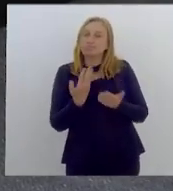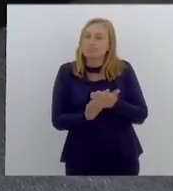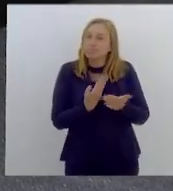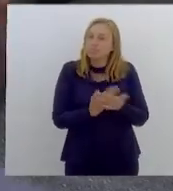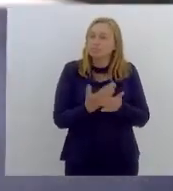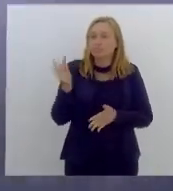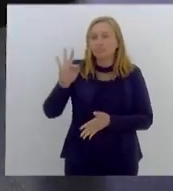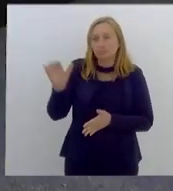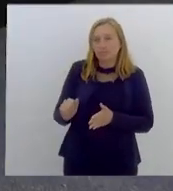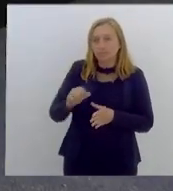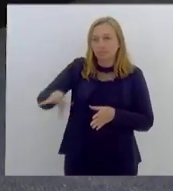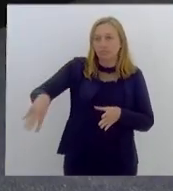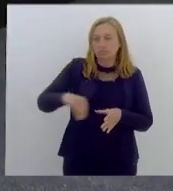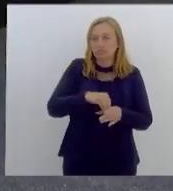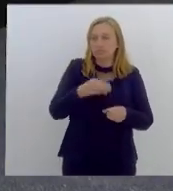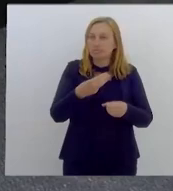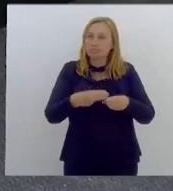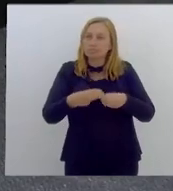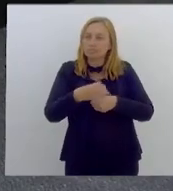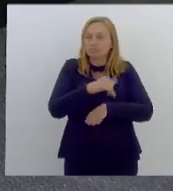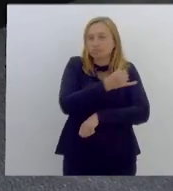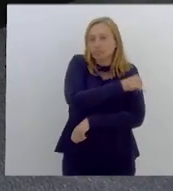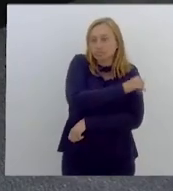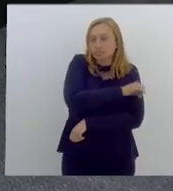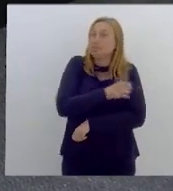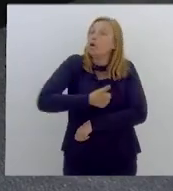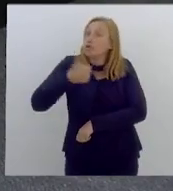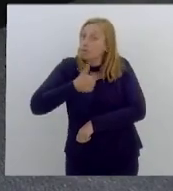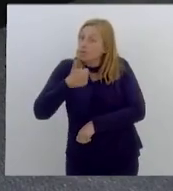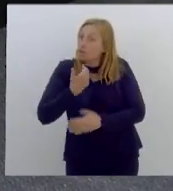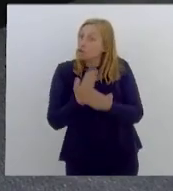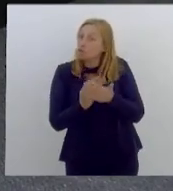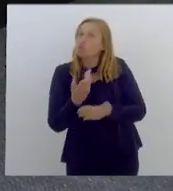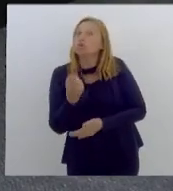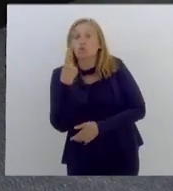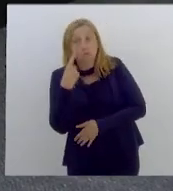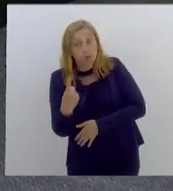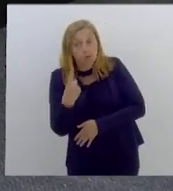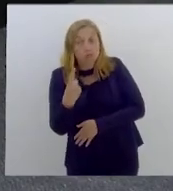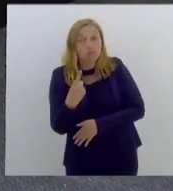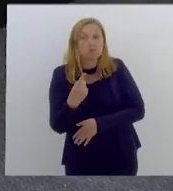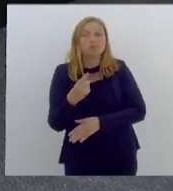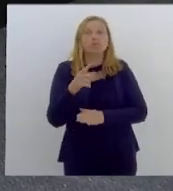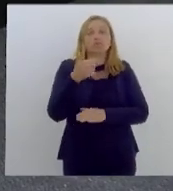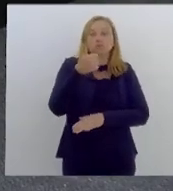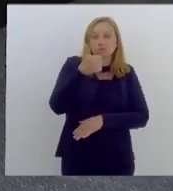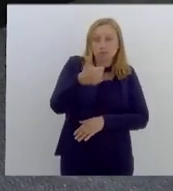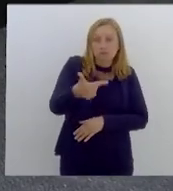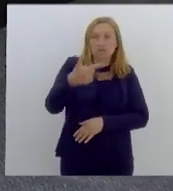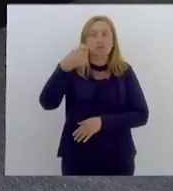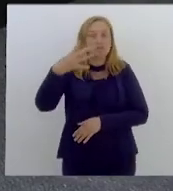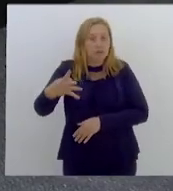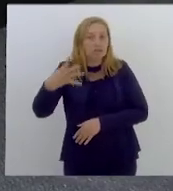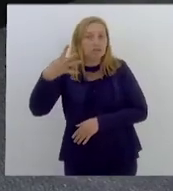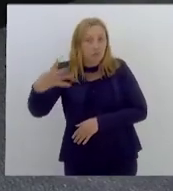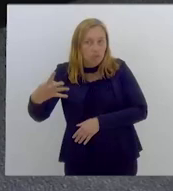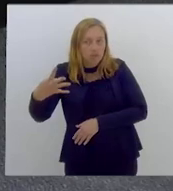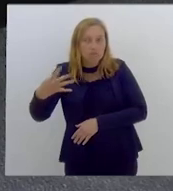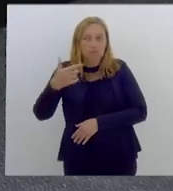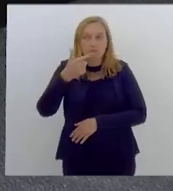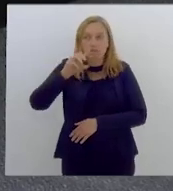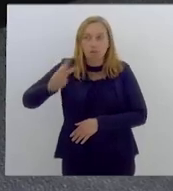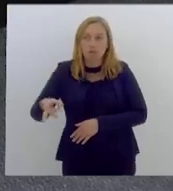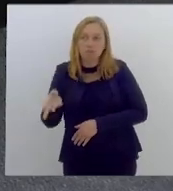essa inclusão do município do Rio, primeiro estudo que eu ouvi, da ordem de 244 milhões de reais. Mais